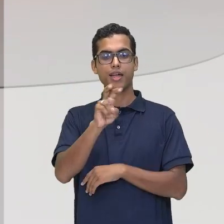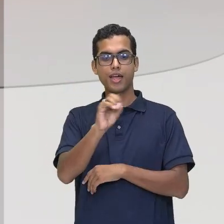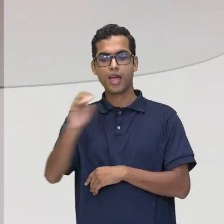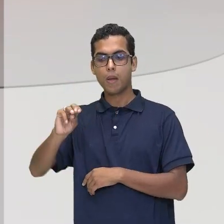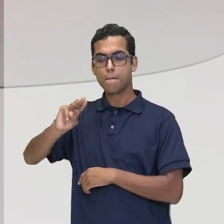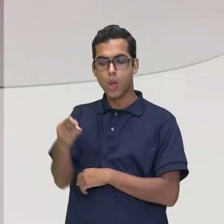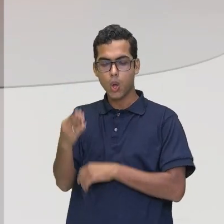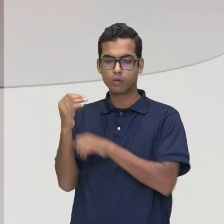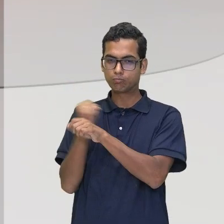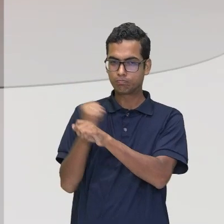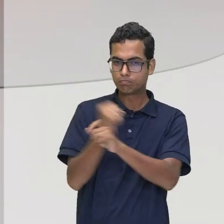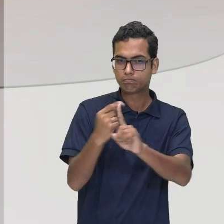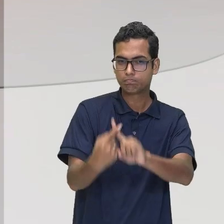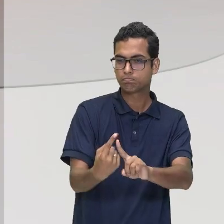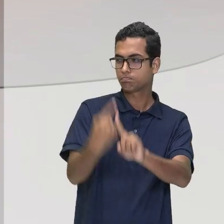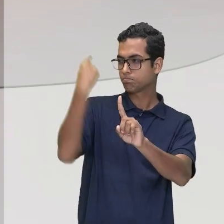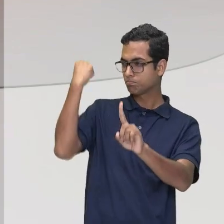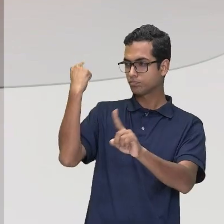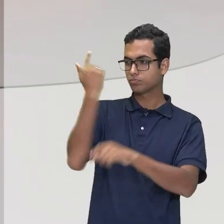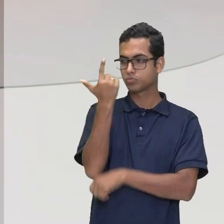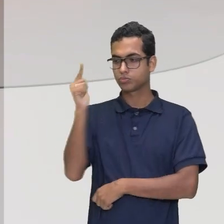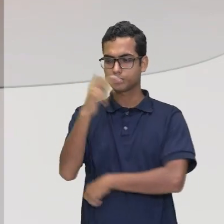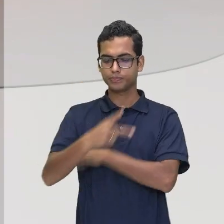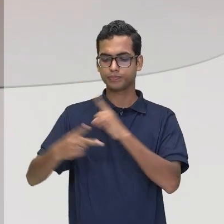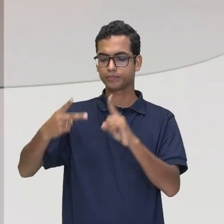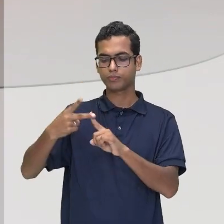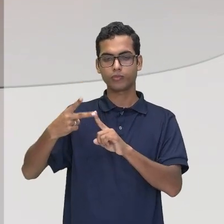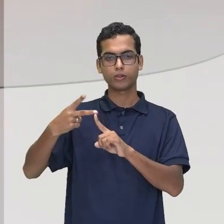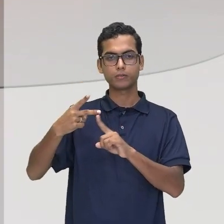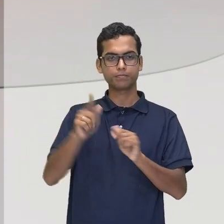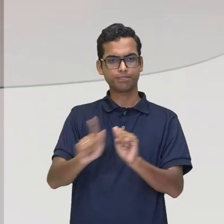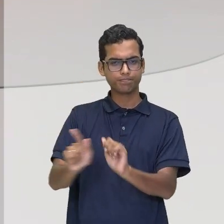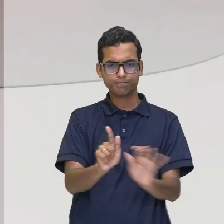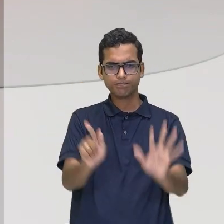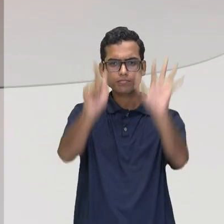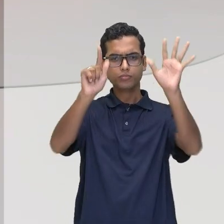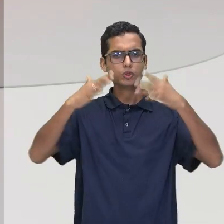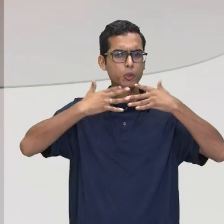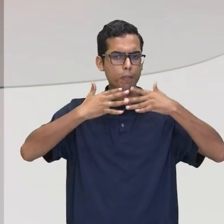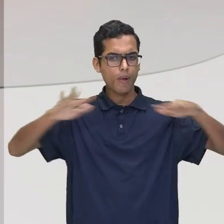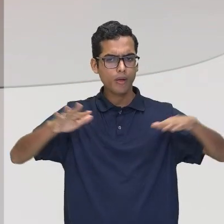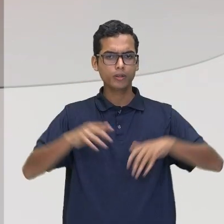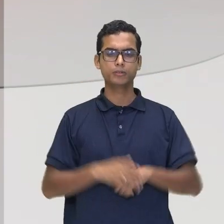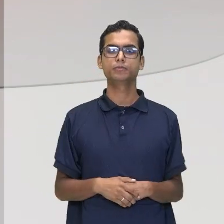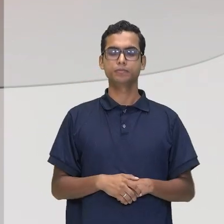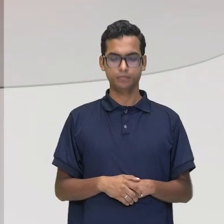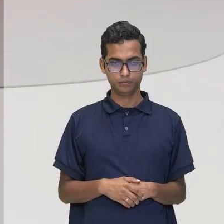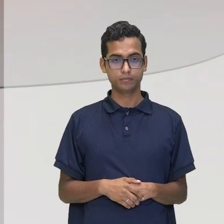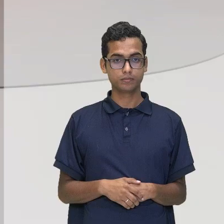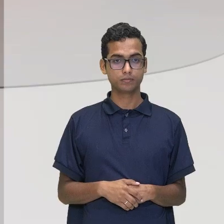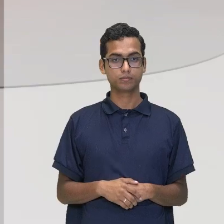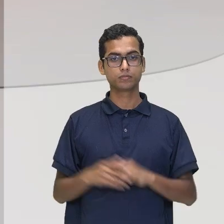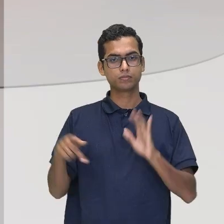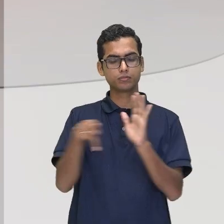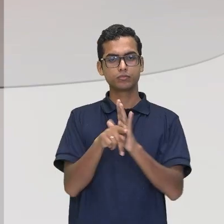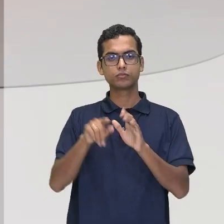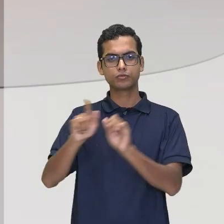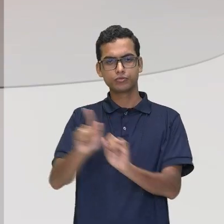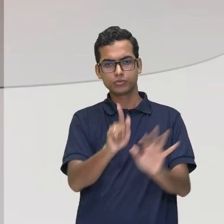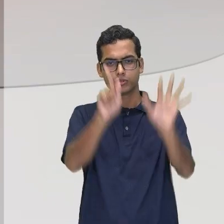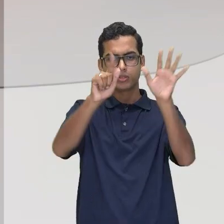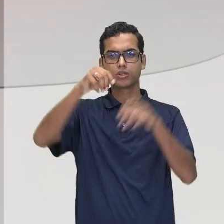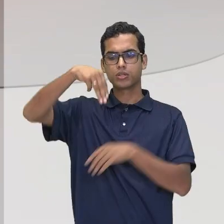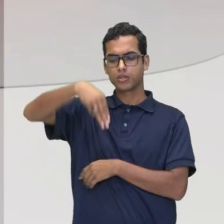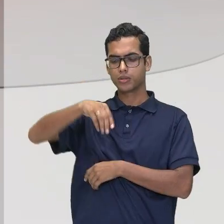de combustível fóssil é o gás natural. O gás natural, ele é formado principalmente do gás metano e ele costuma